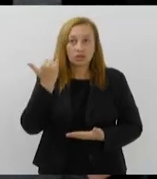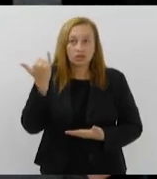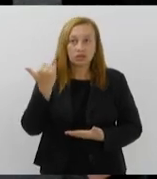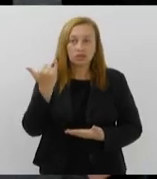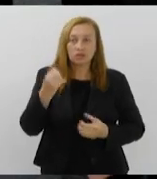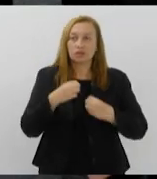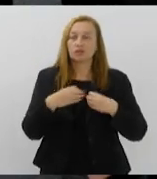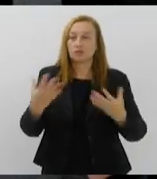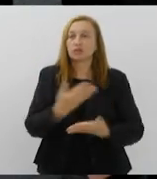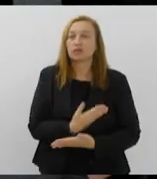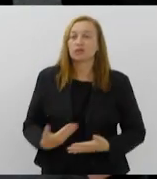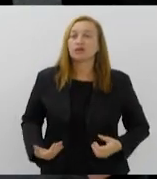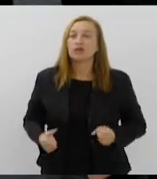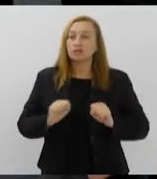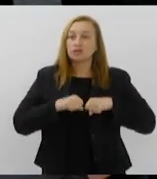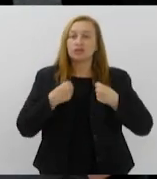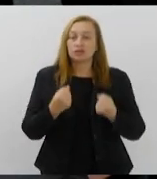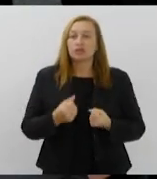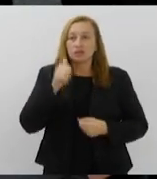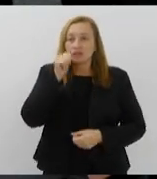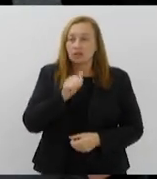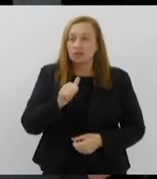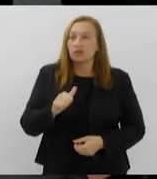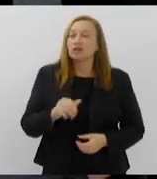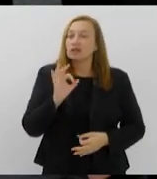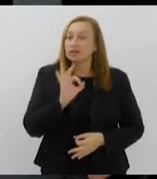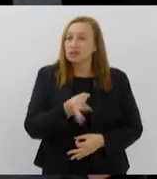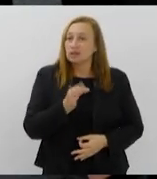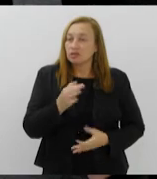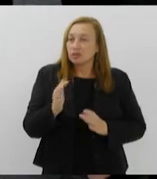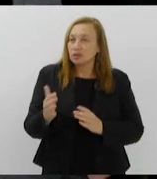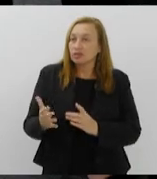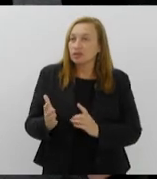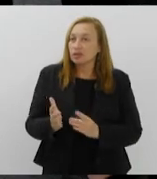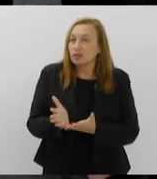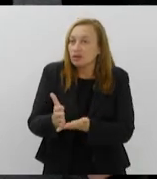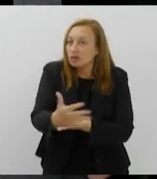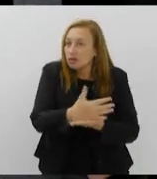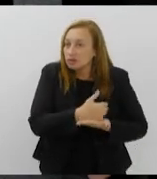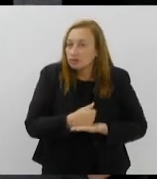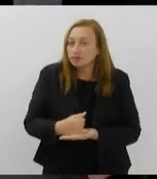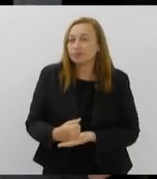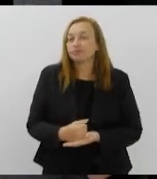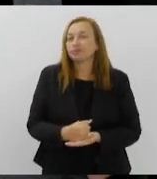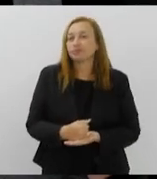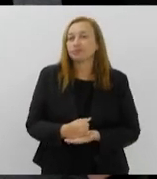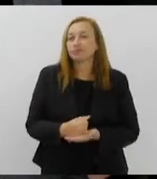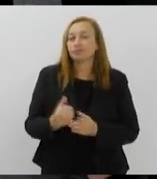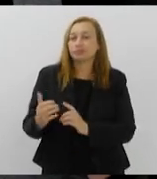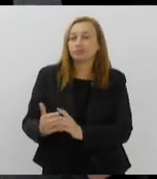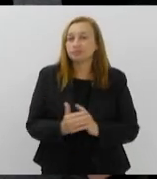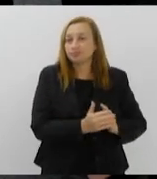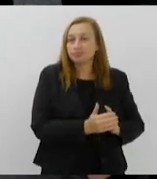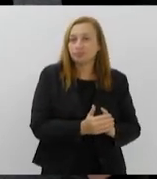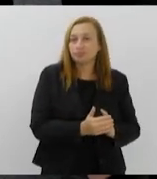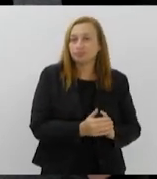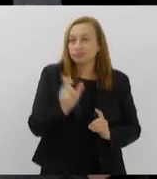da Comissão de Defesa dos Direitos da Mulher, justamente acolhendo essas vítimas de um crime